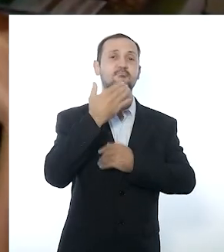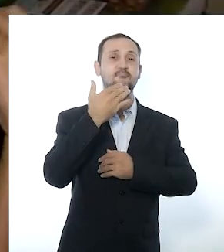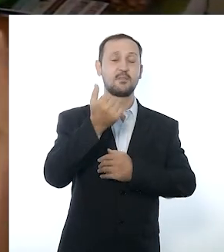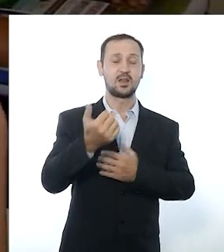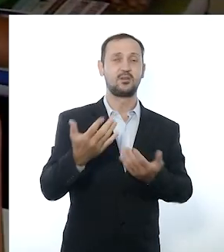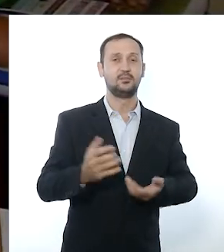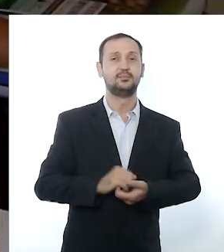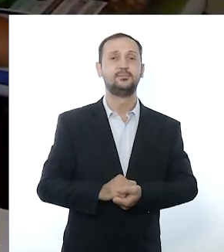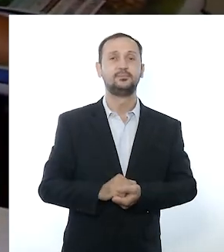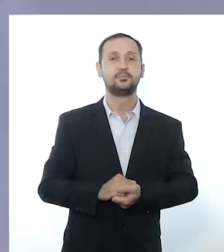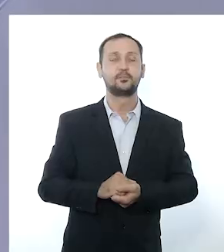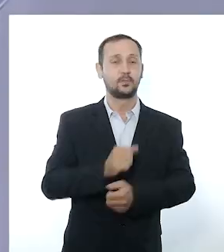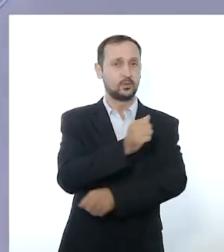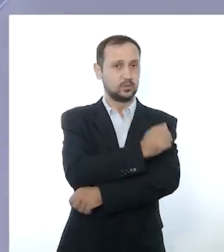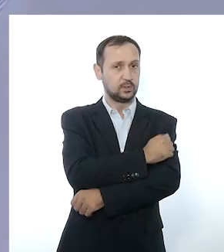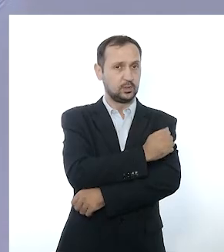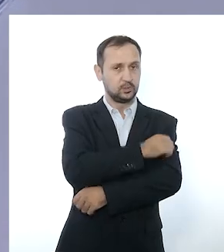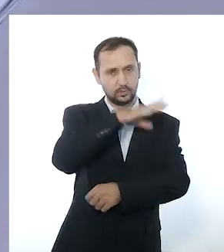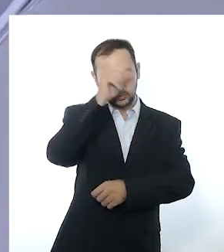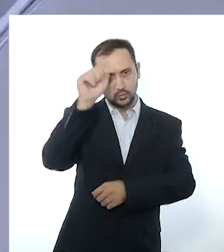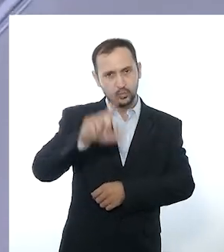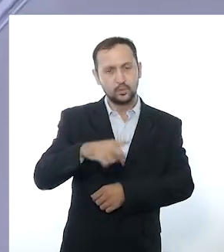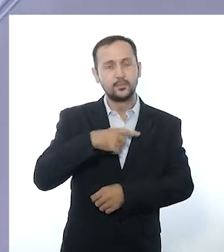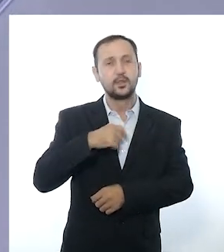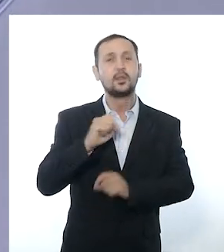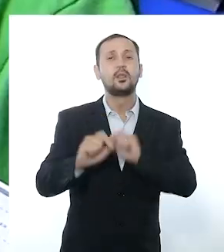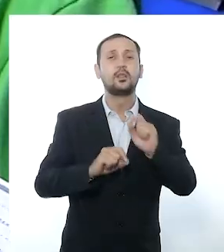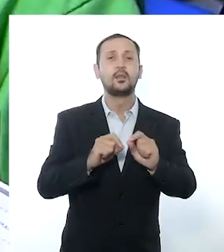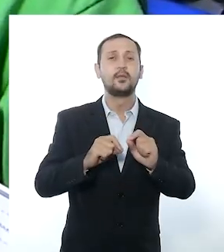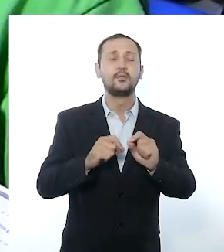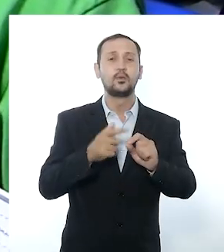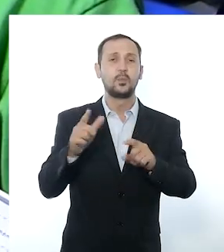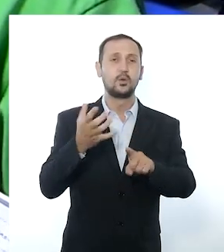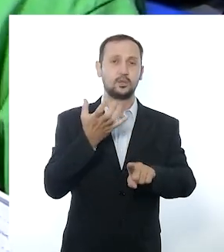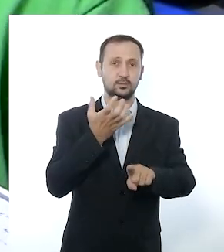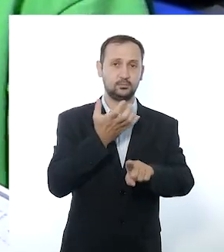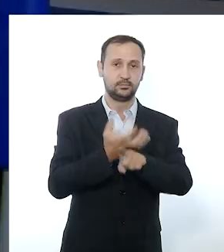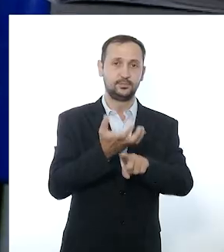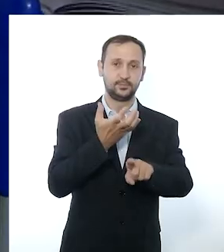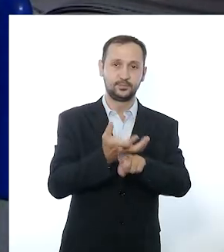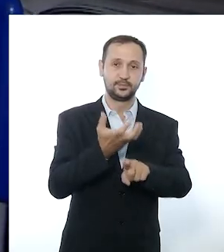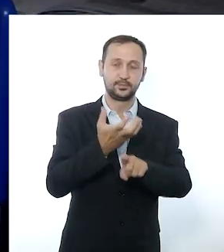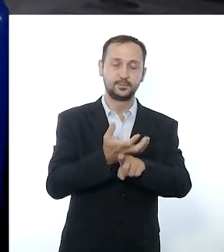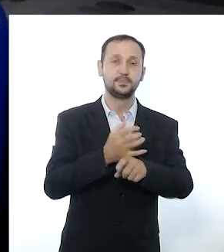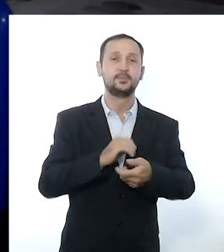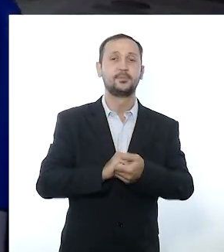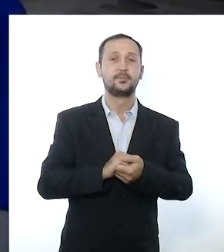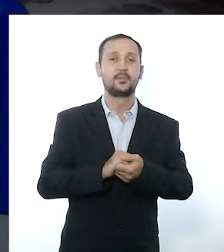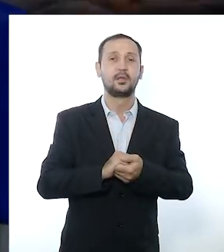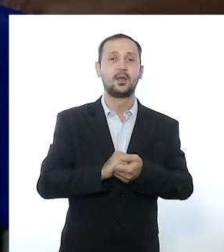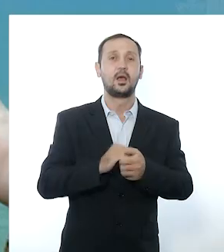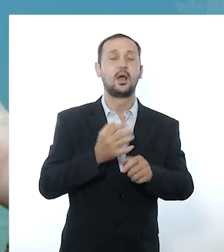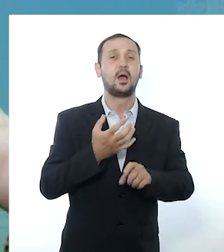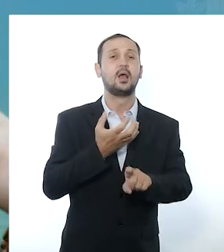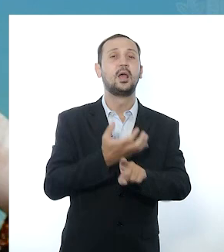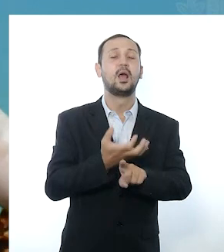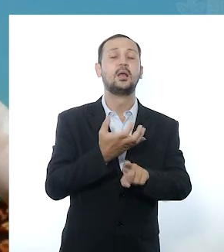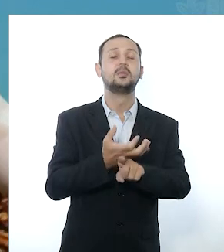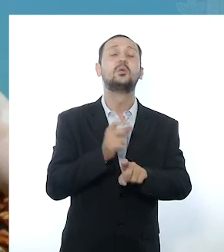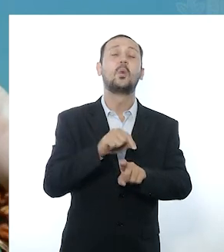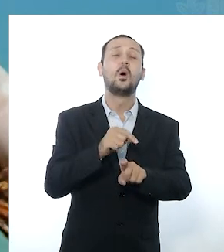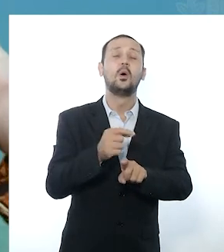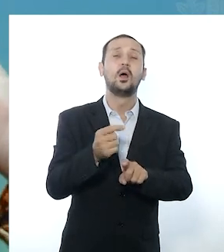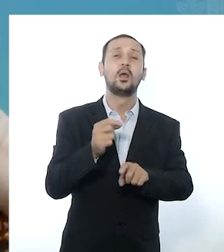estudantes sul-mato-grossenses vão contar com mais uma disciplina na grade curricular. a educação financeira. As